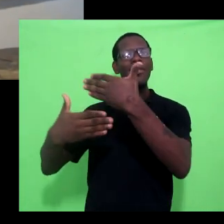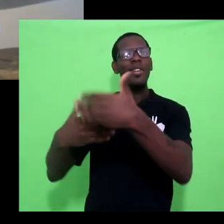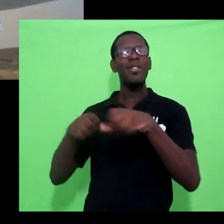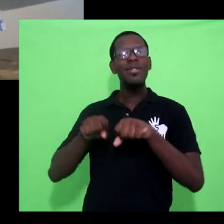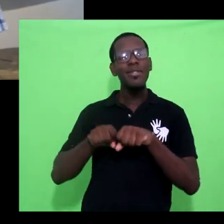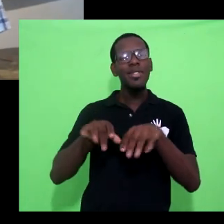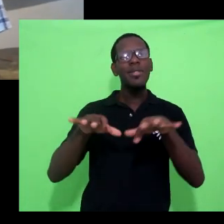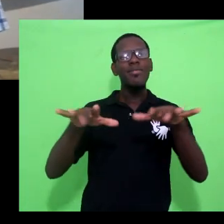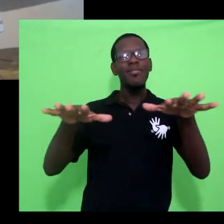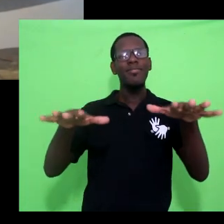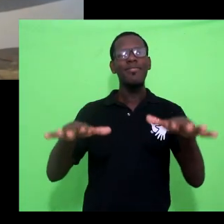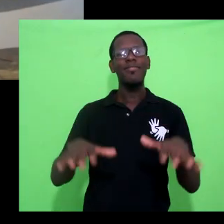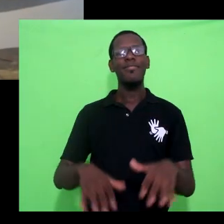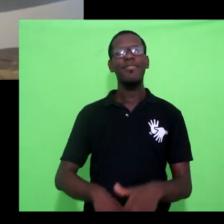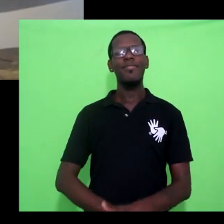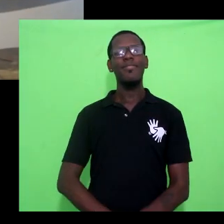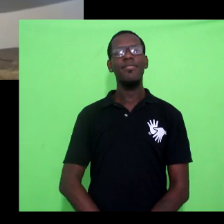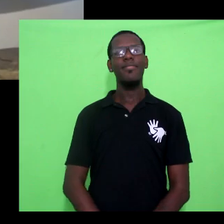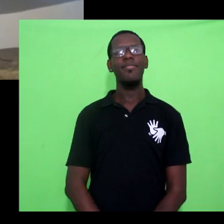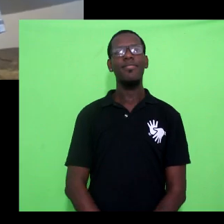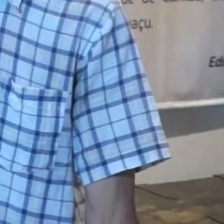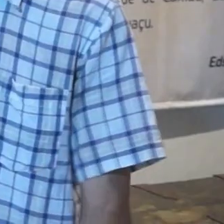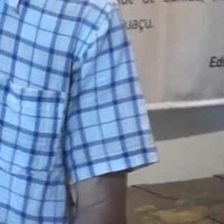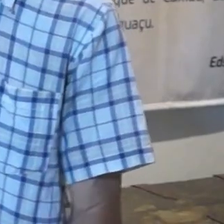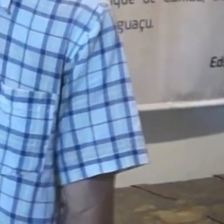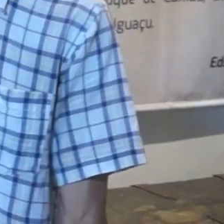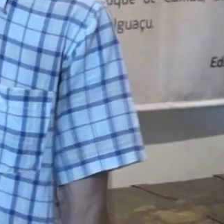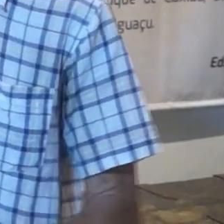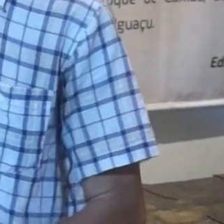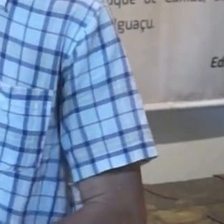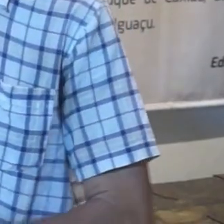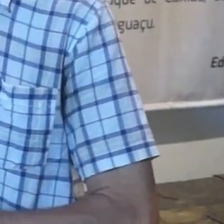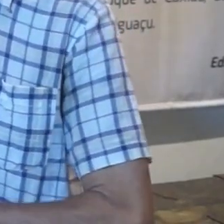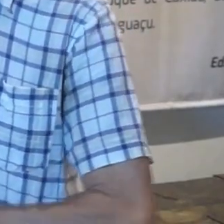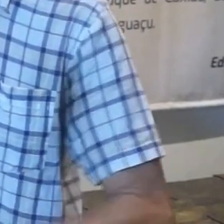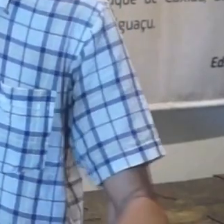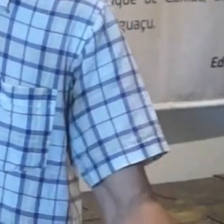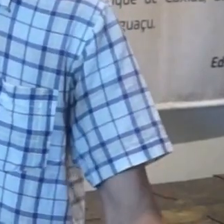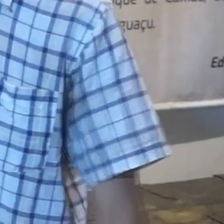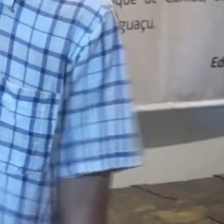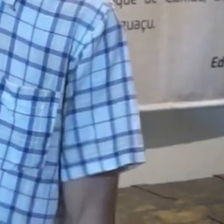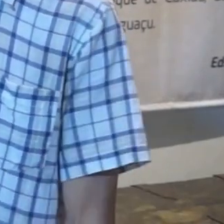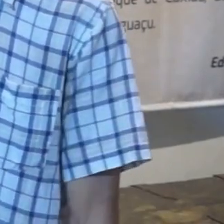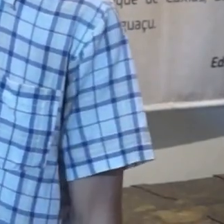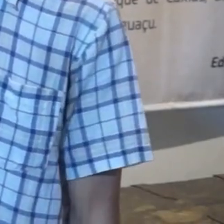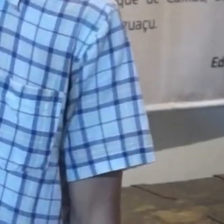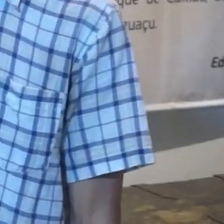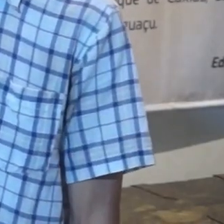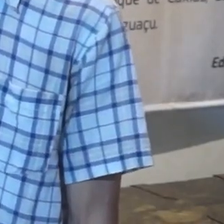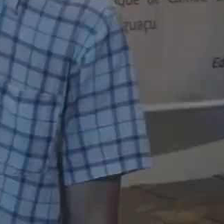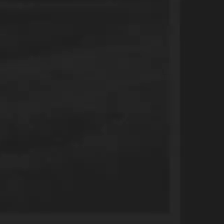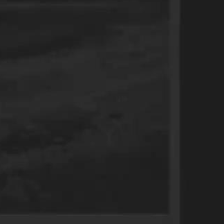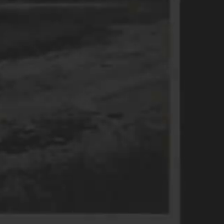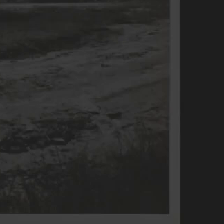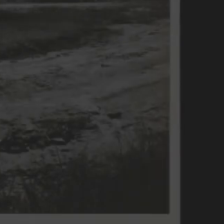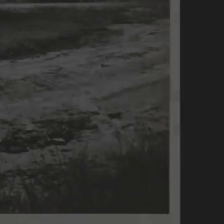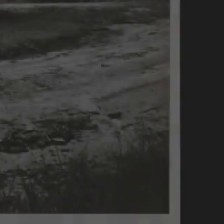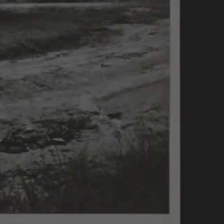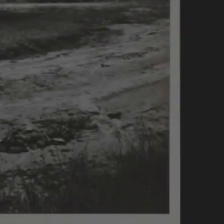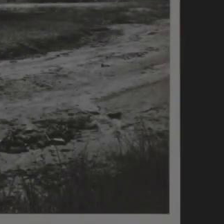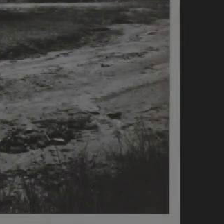está se esvaindo, né? Então a gente vai recolher e vamos disseminar por aí.